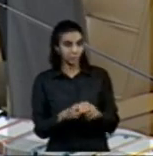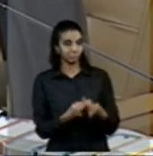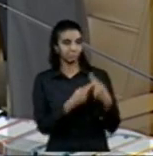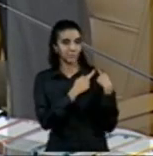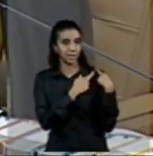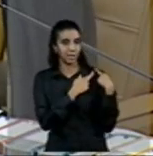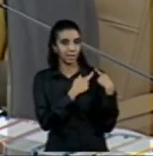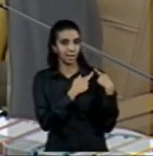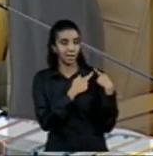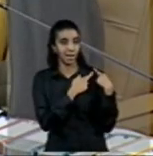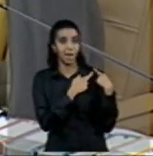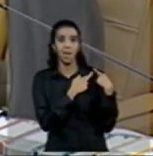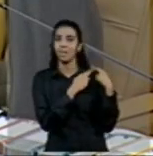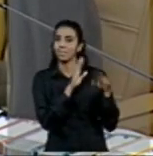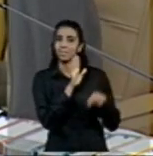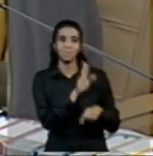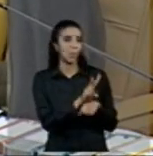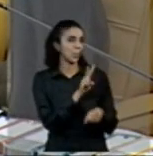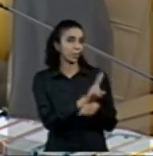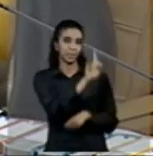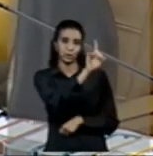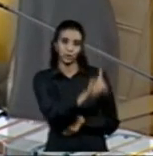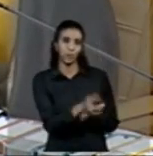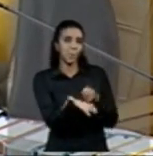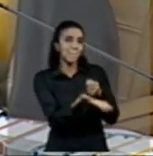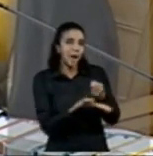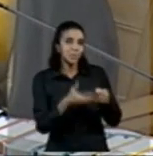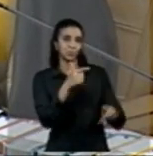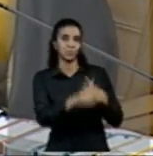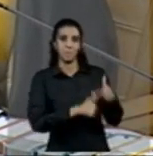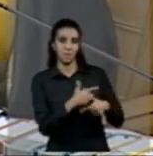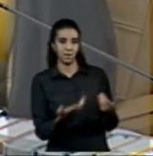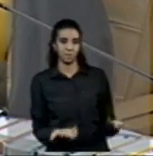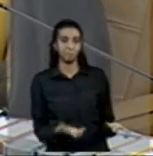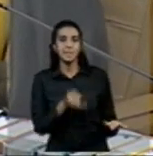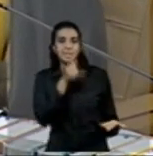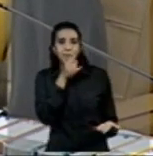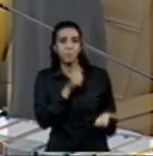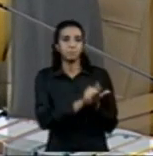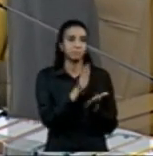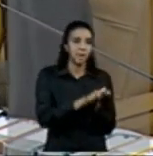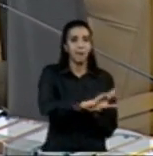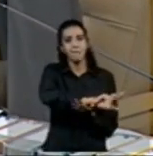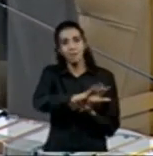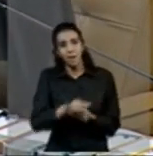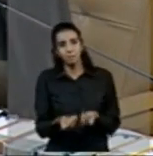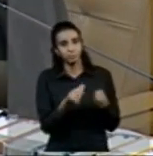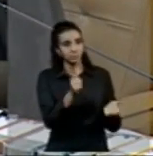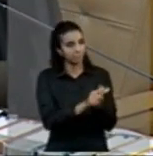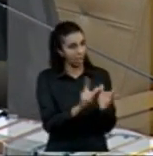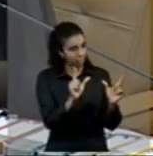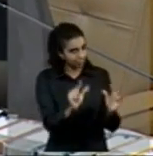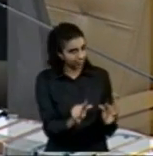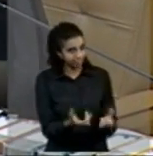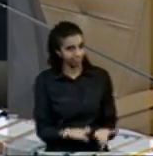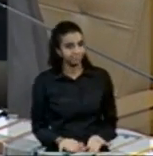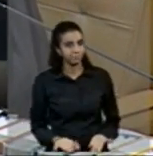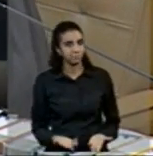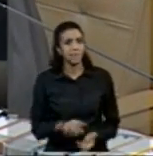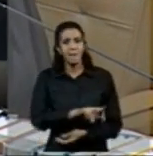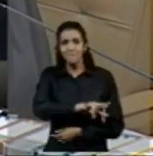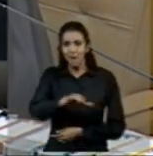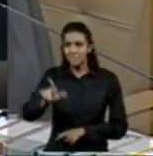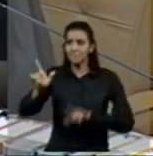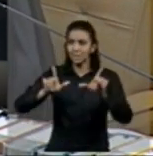não saldamento dos direitos trabalhistas básicos, como verbas rescisórias e salários. Tais fatos têm sido amplamente noticiados